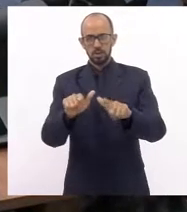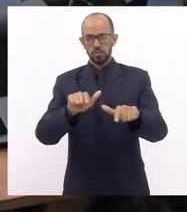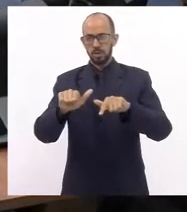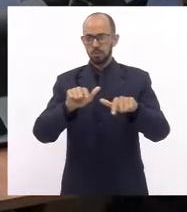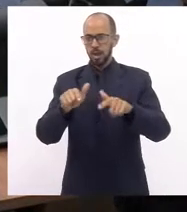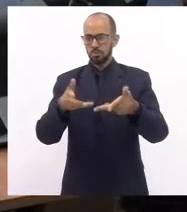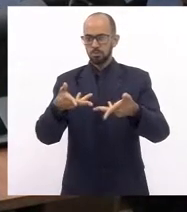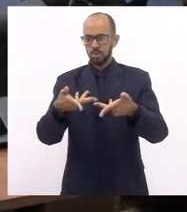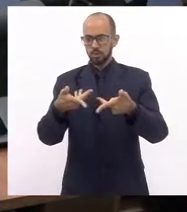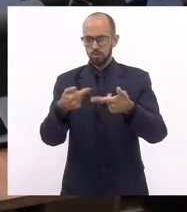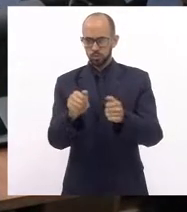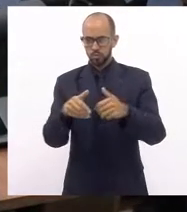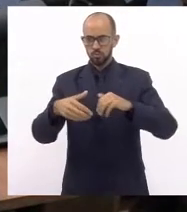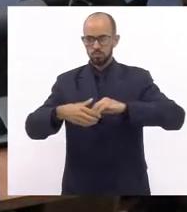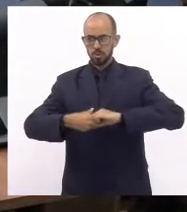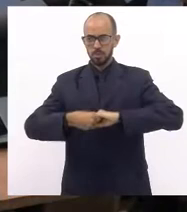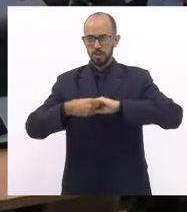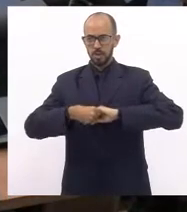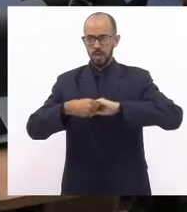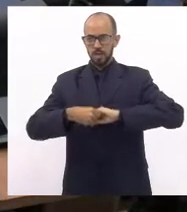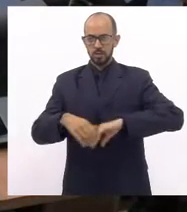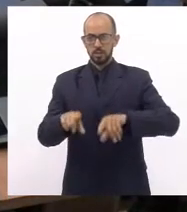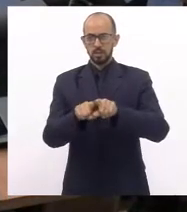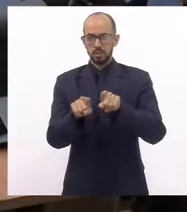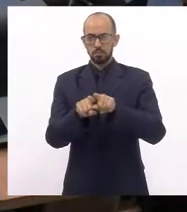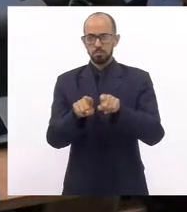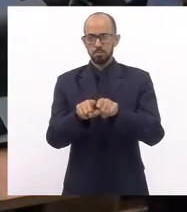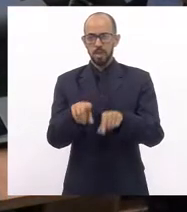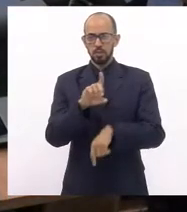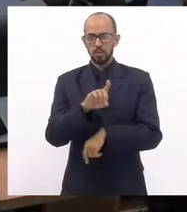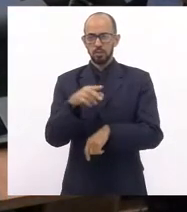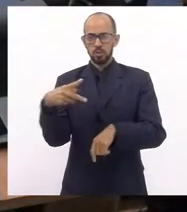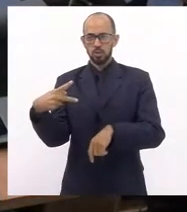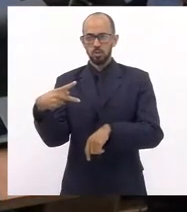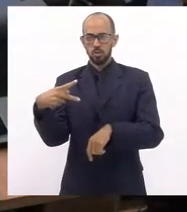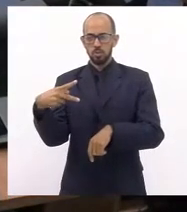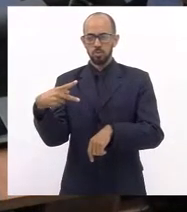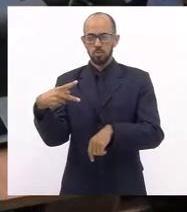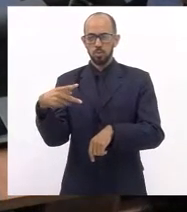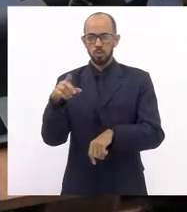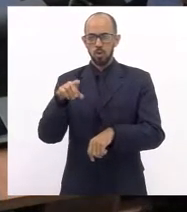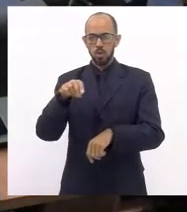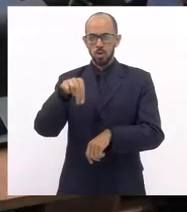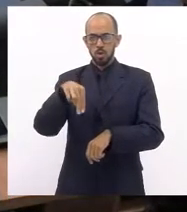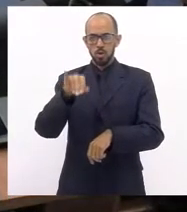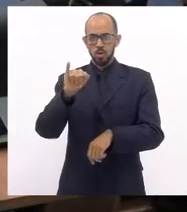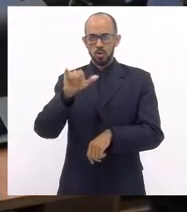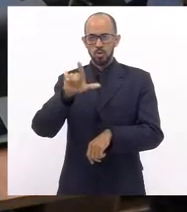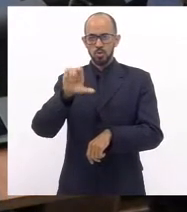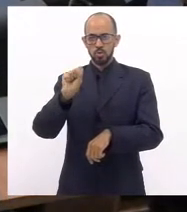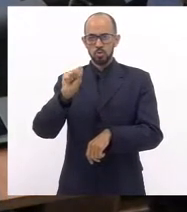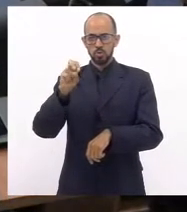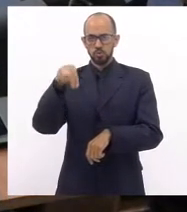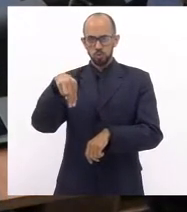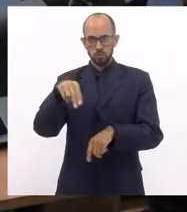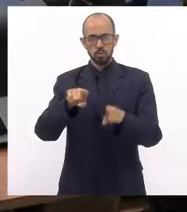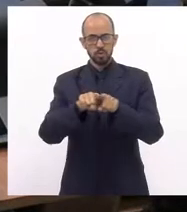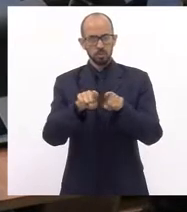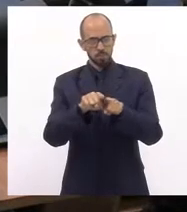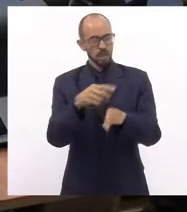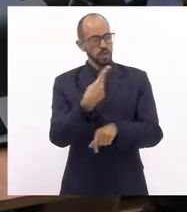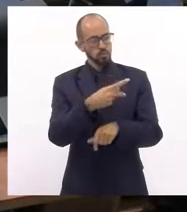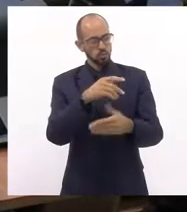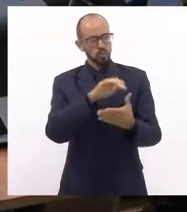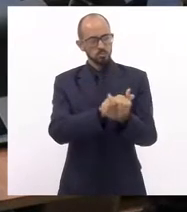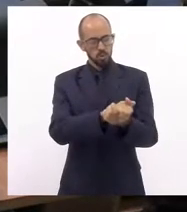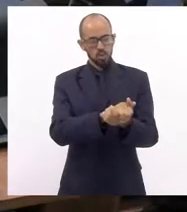Quero cumprimentar também o defensor público Nilson Bruno, né? Assim, cumprimento também sua esposa, a juíza.